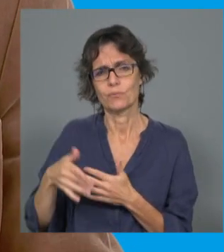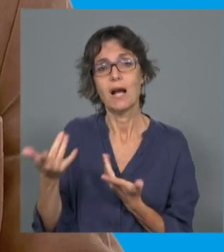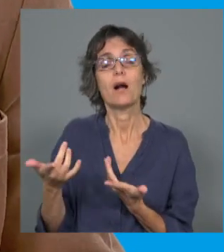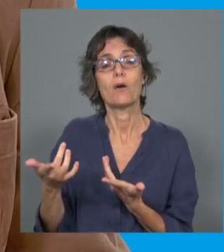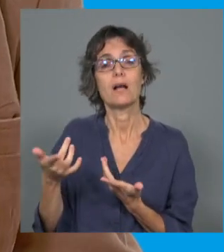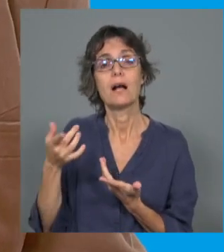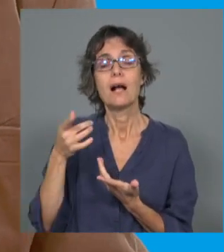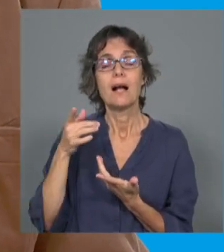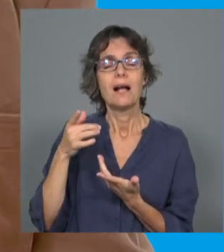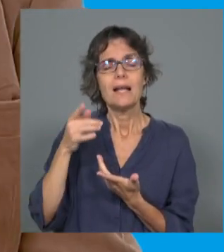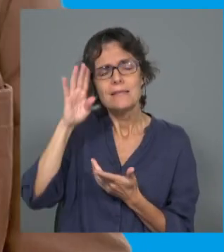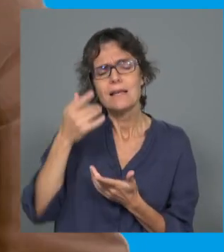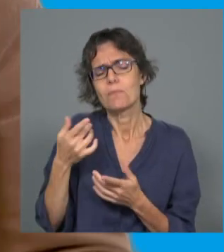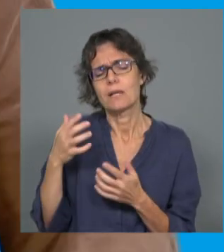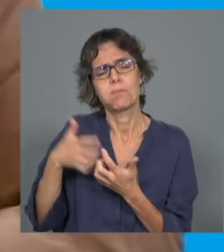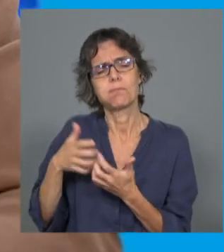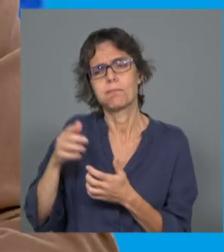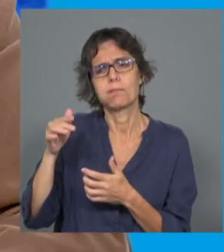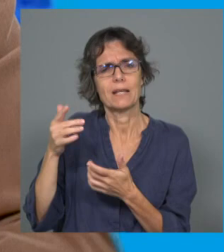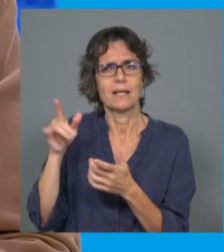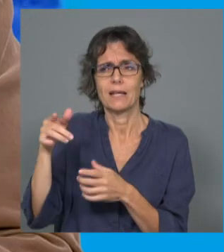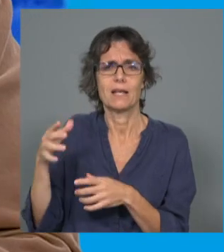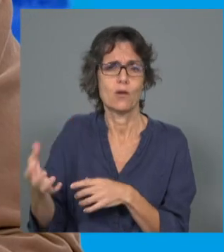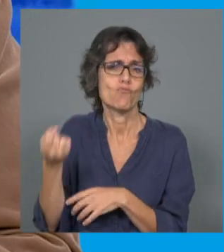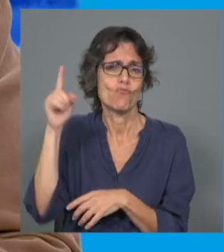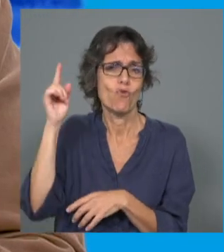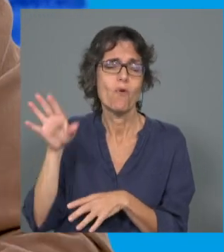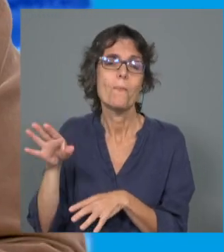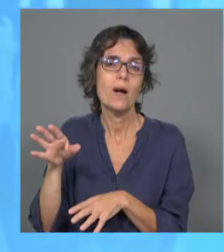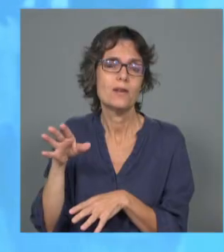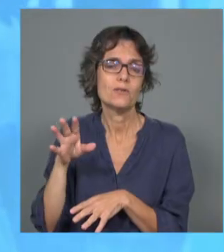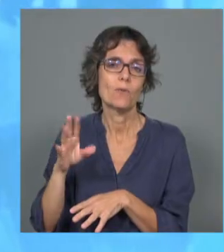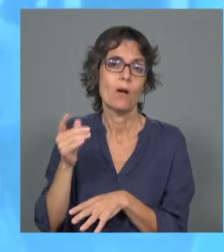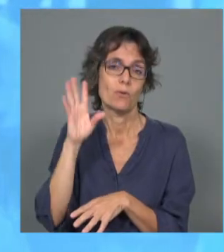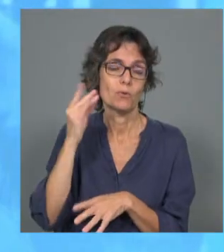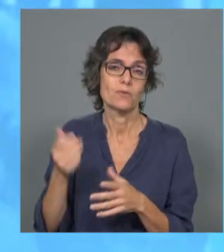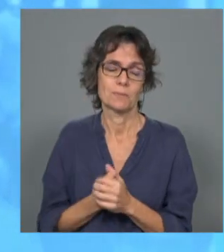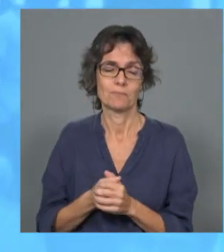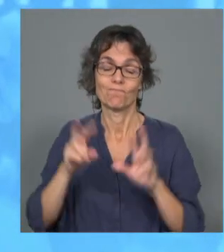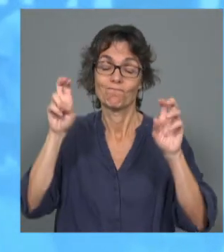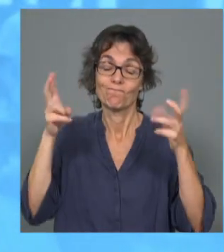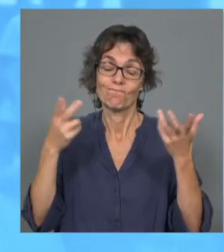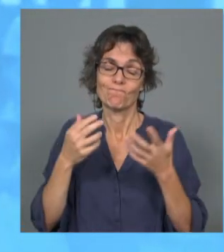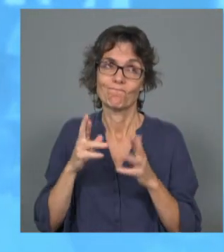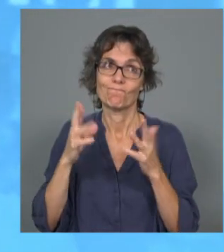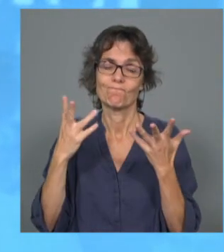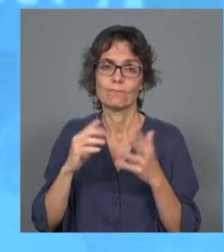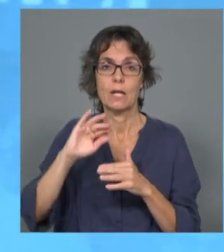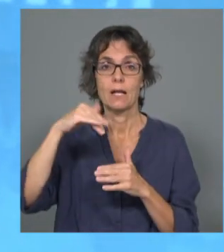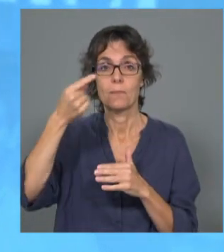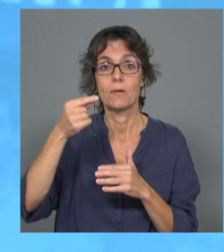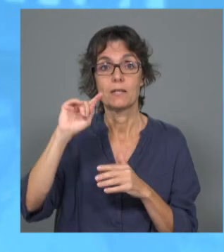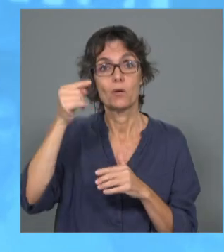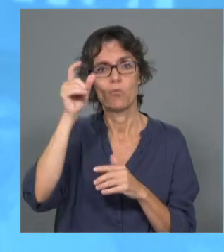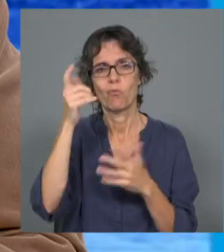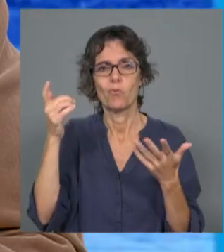batalha que perdeu. Então está a tratar estas defensivas. Vamos então acreditar que este amanhã, outro dia, possa esse dia ser melhor.